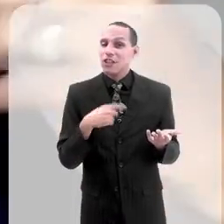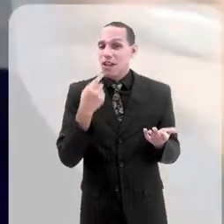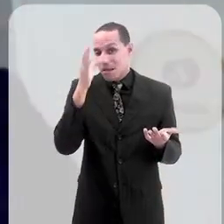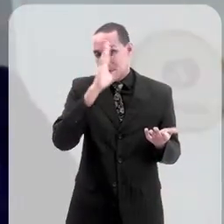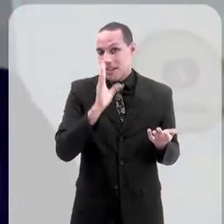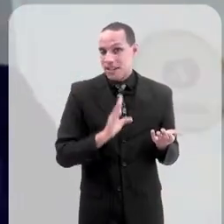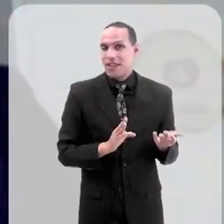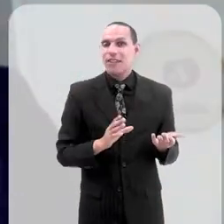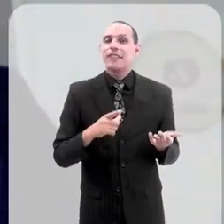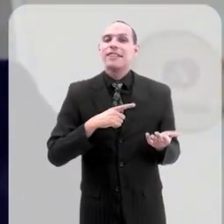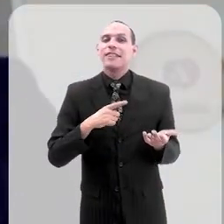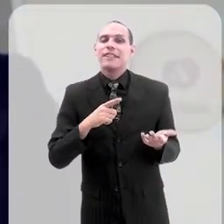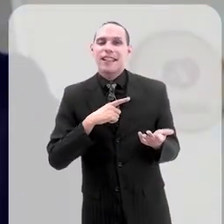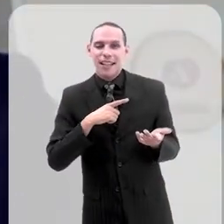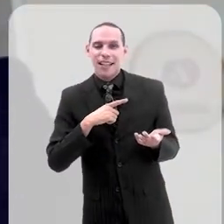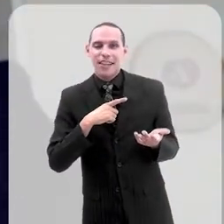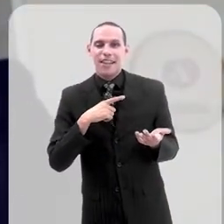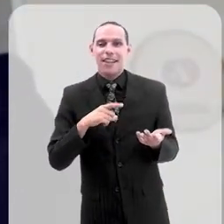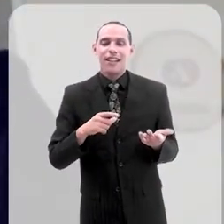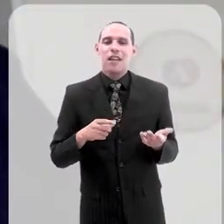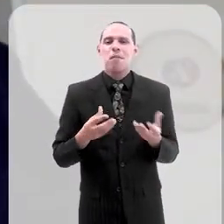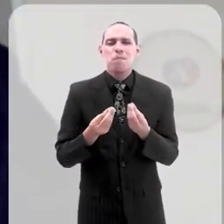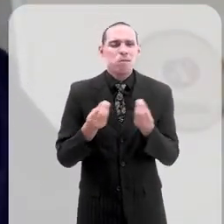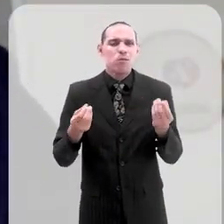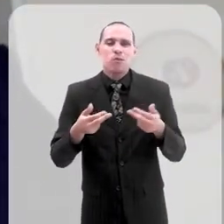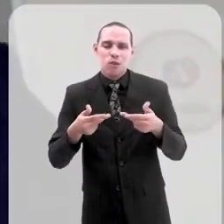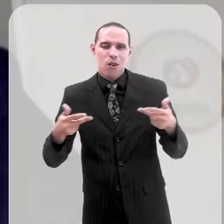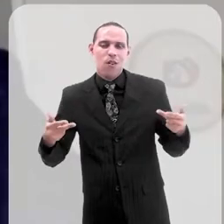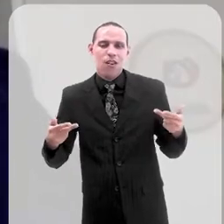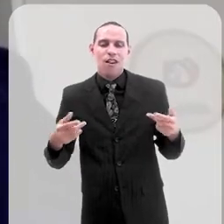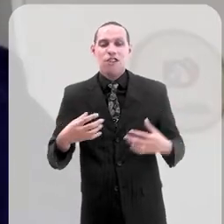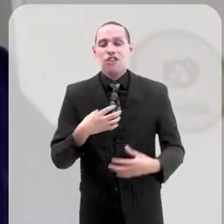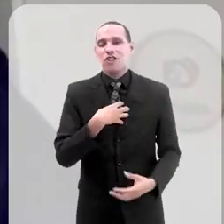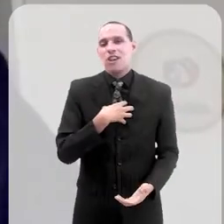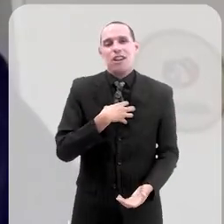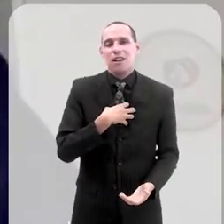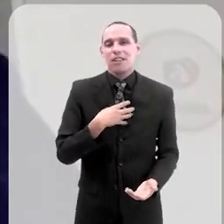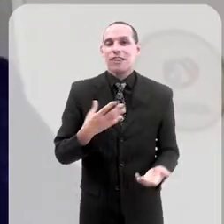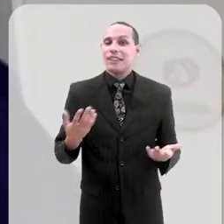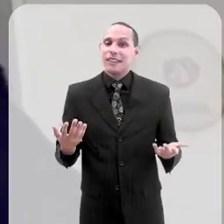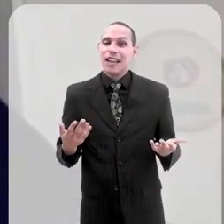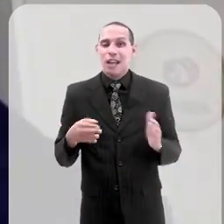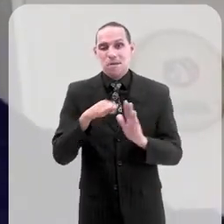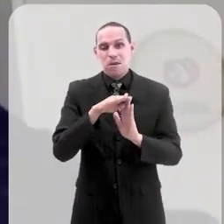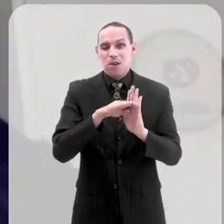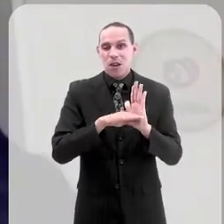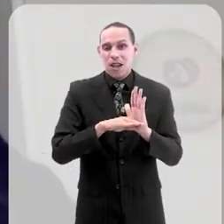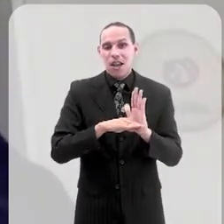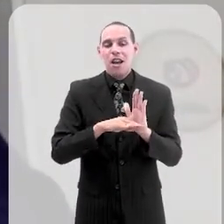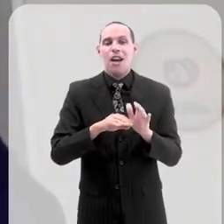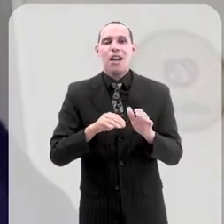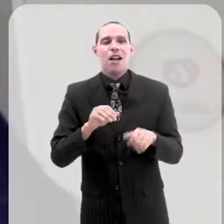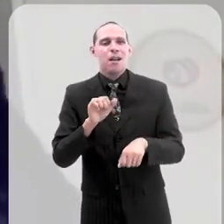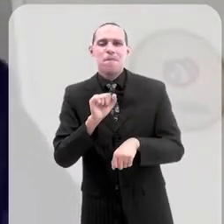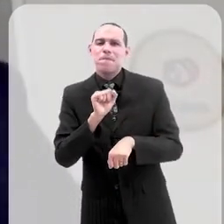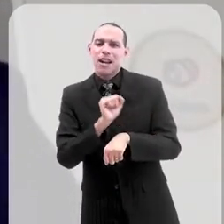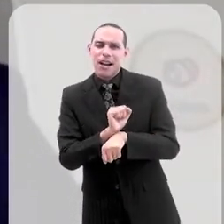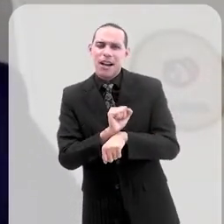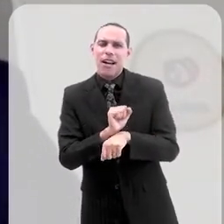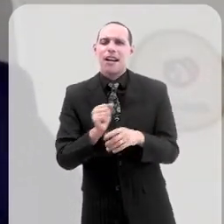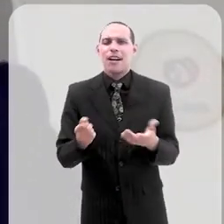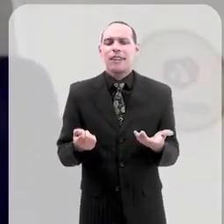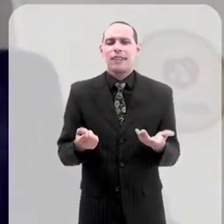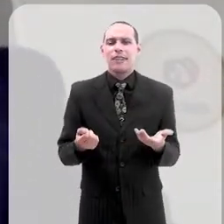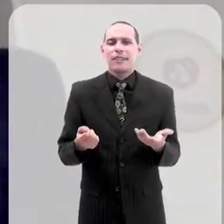latinos, temos muito isso, essa forma. E esse programa, depois eu continuei no doutorado, indo nas residências